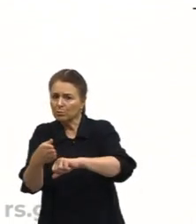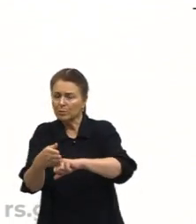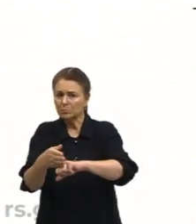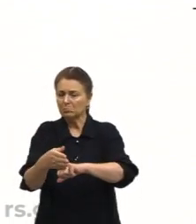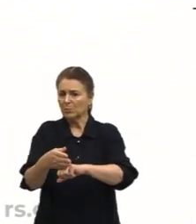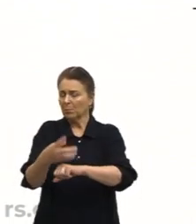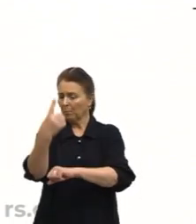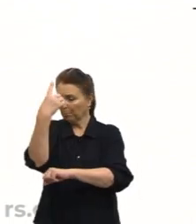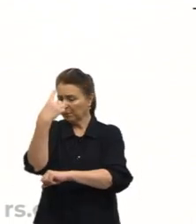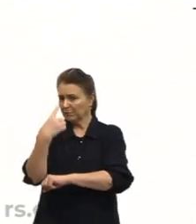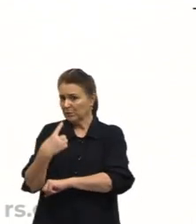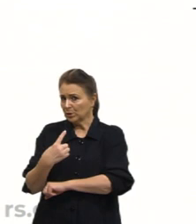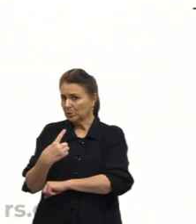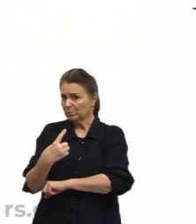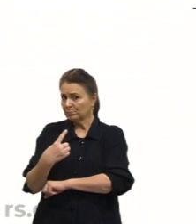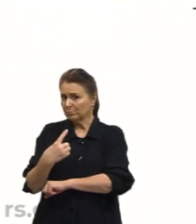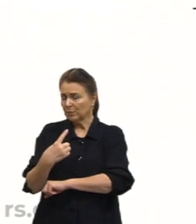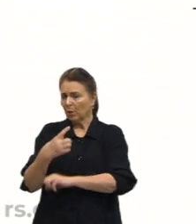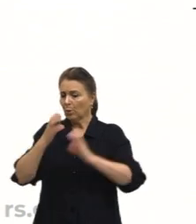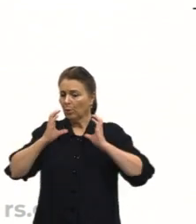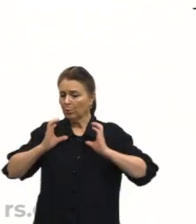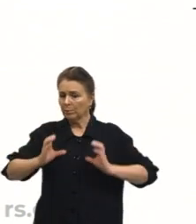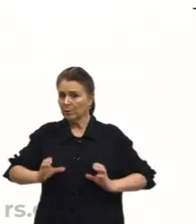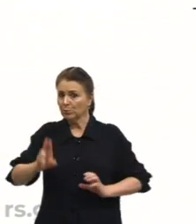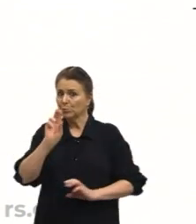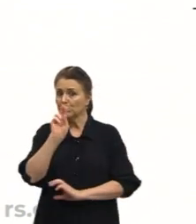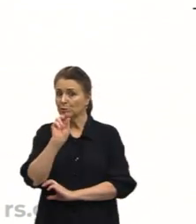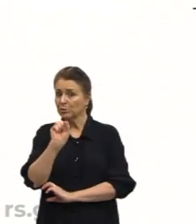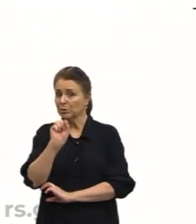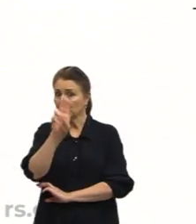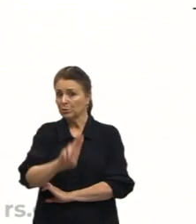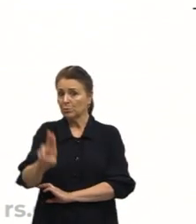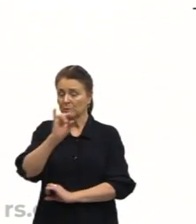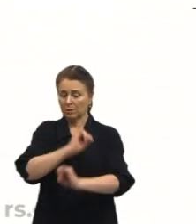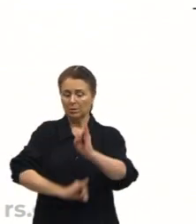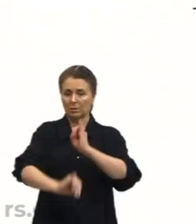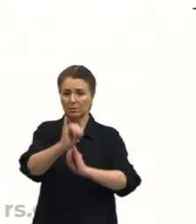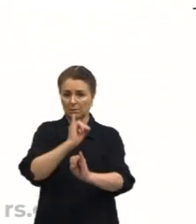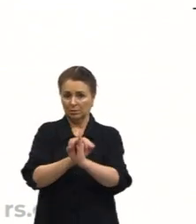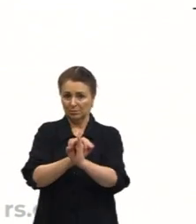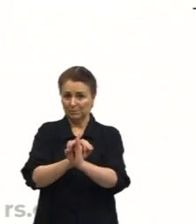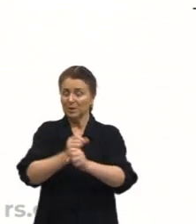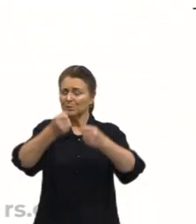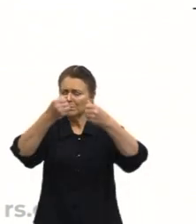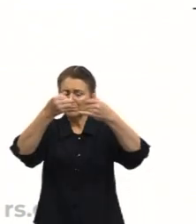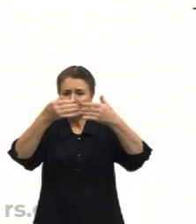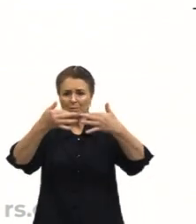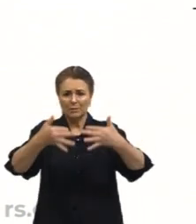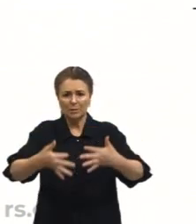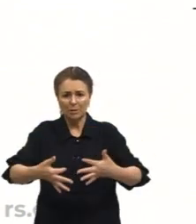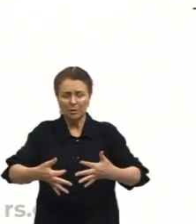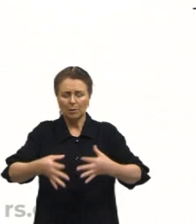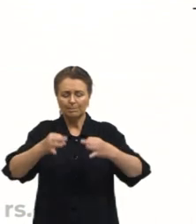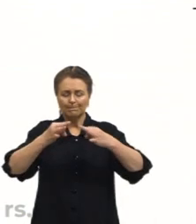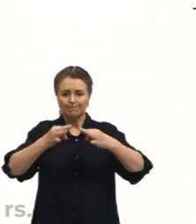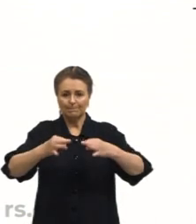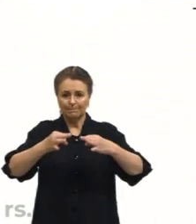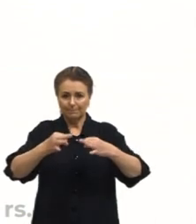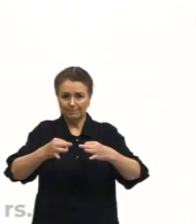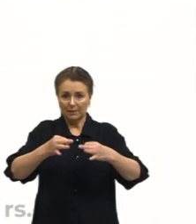perfis usuários de internet e sobre isso a gente fala na aula que a gente fala aí sobre o